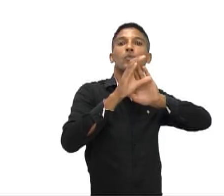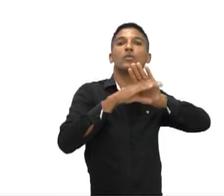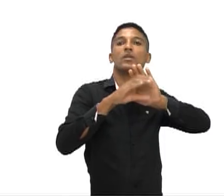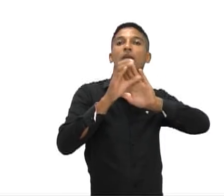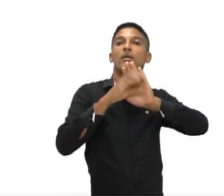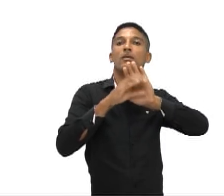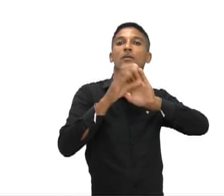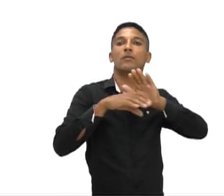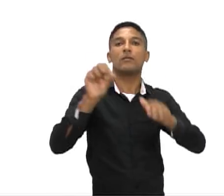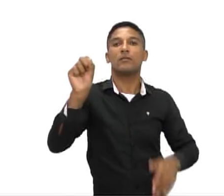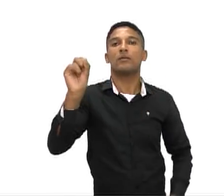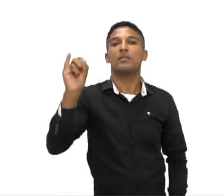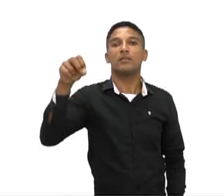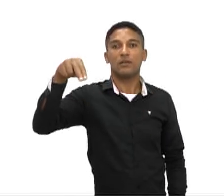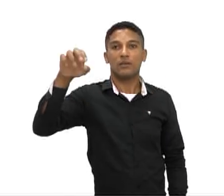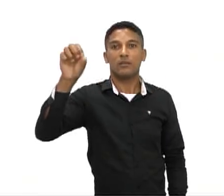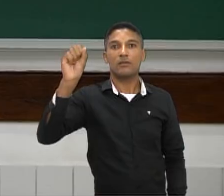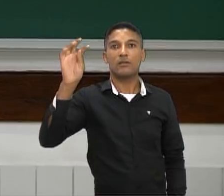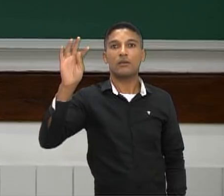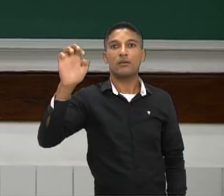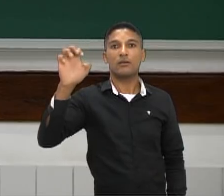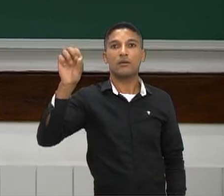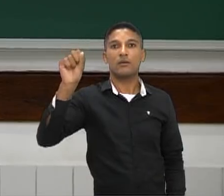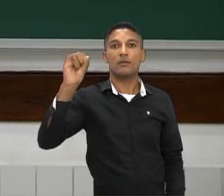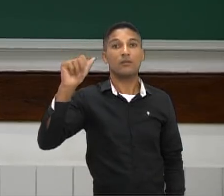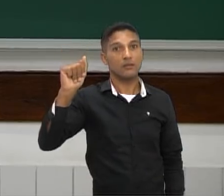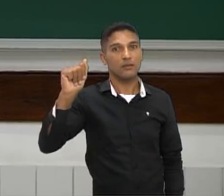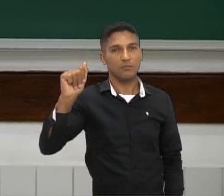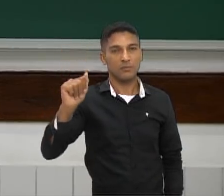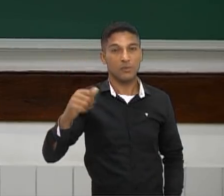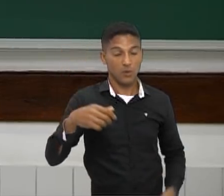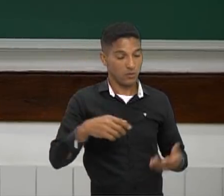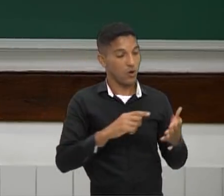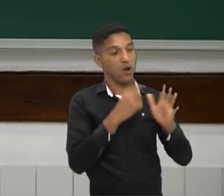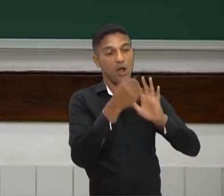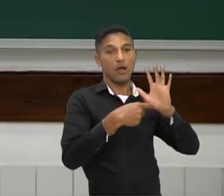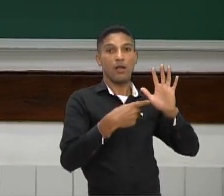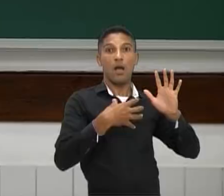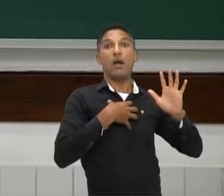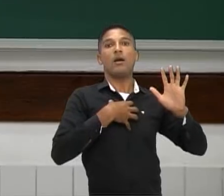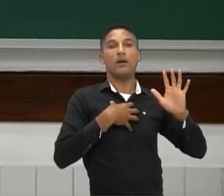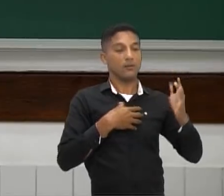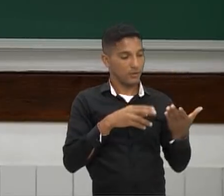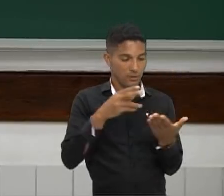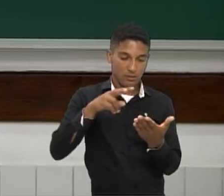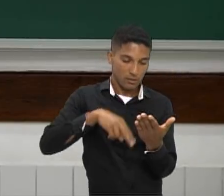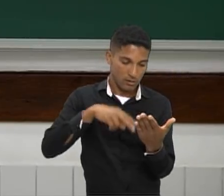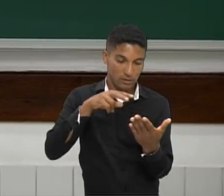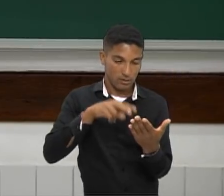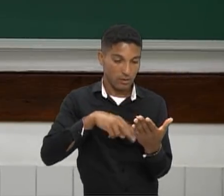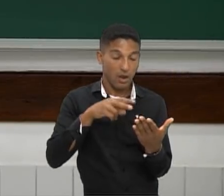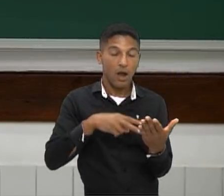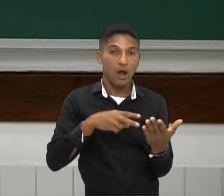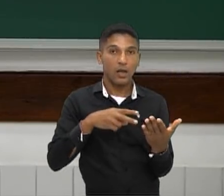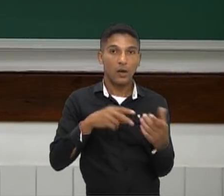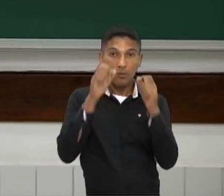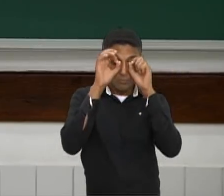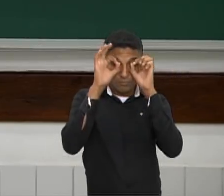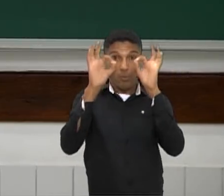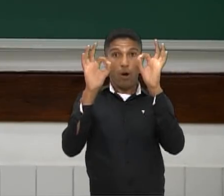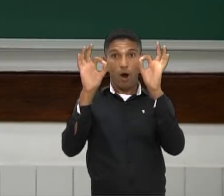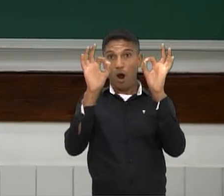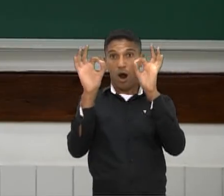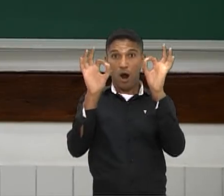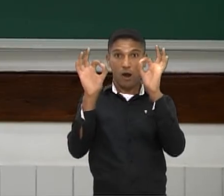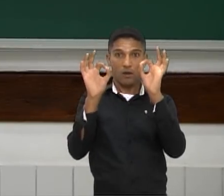né? Fizemos vários exercícios para poder identificar os efeitos sinestésicos que provocam nos leitores determinados fragmentos das histórias,